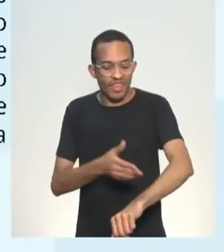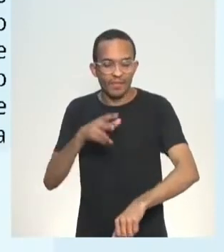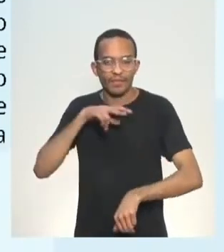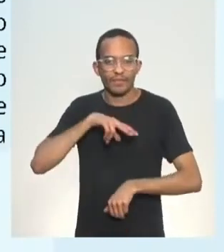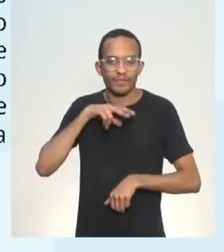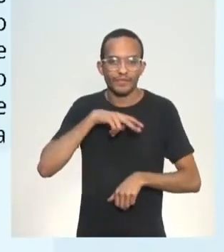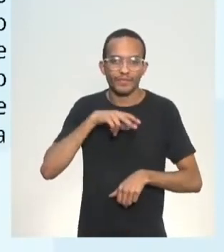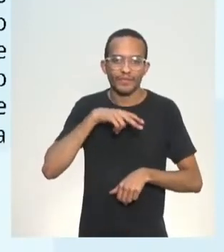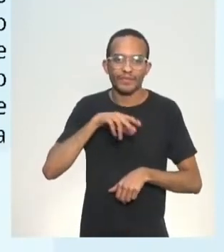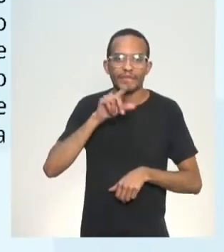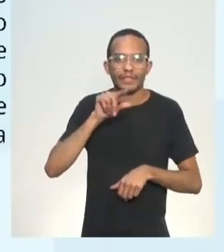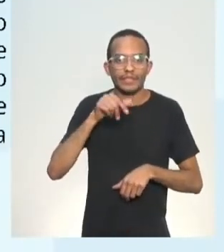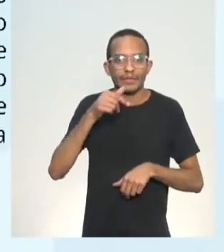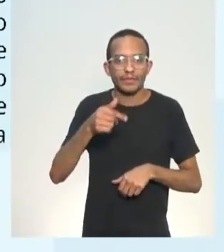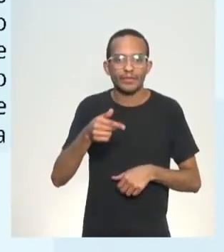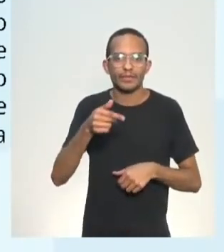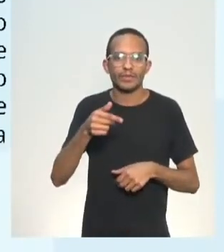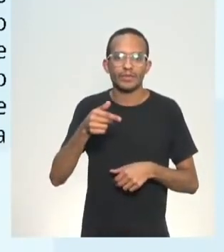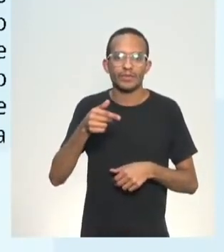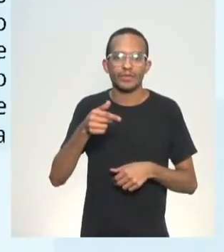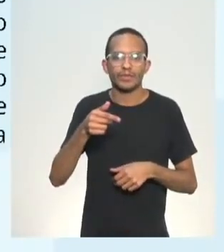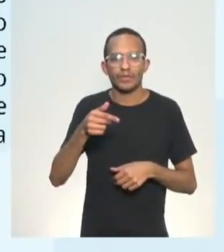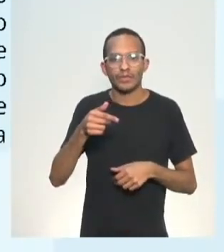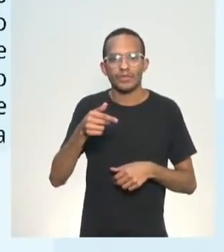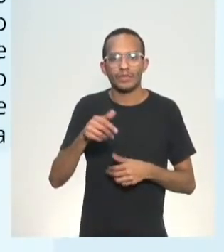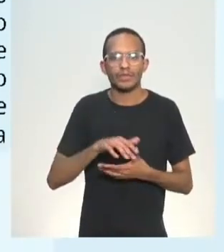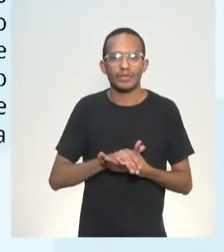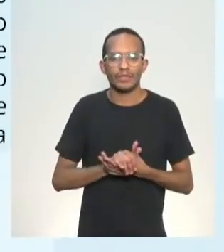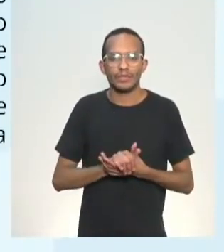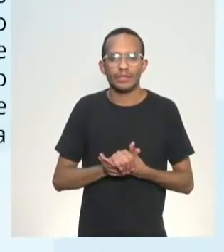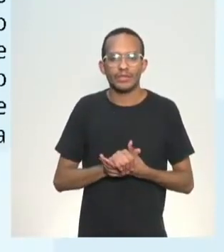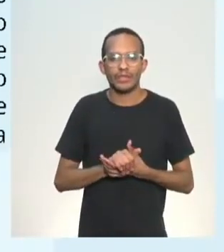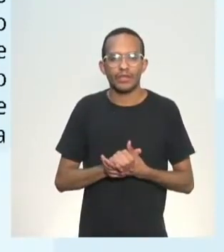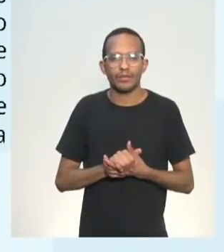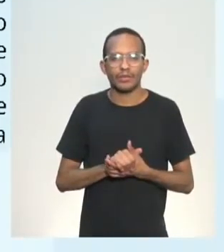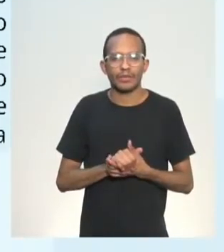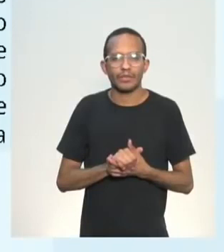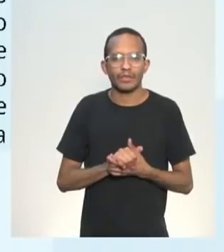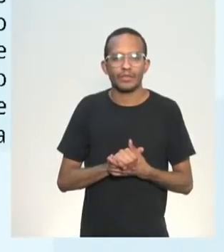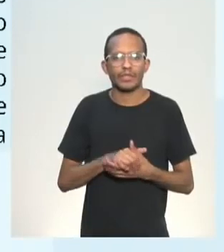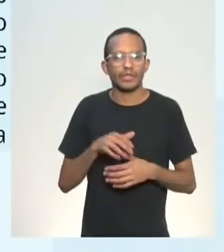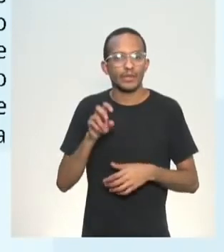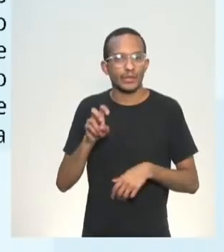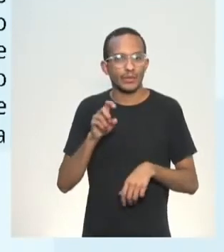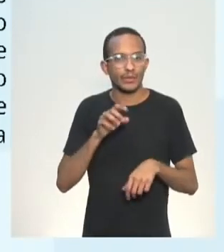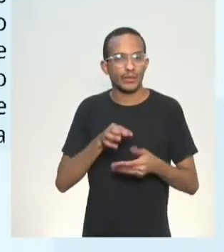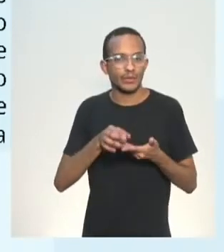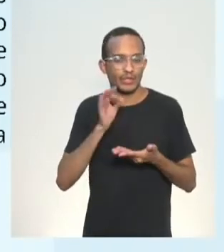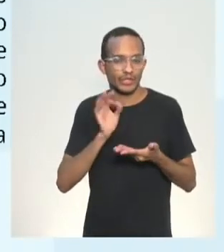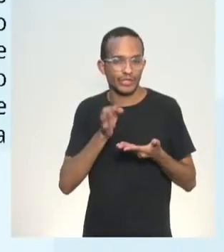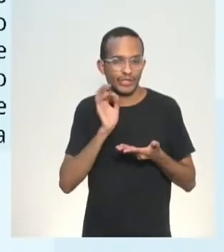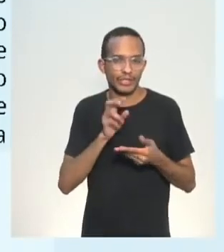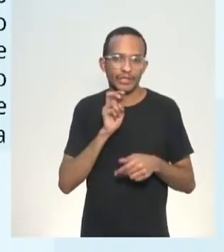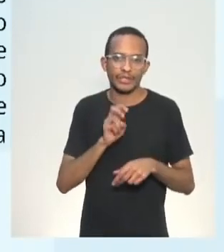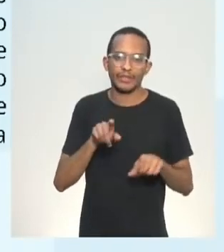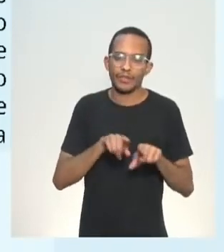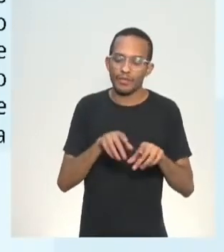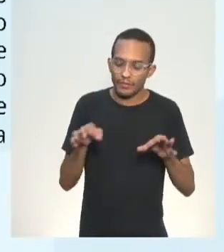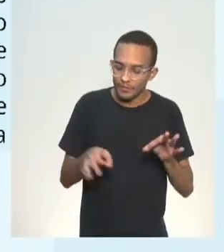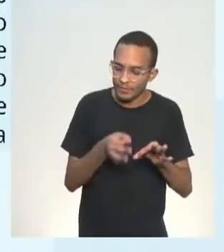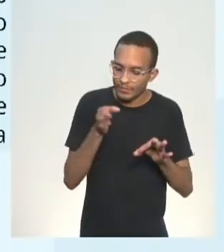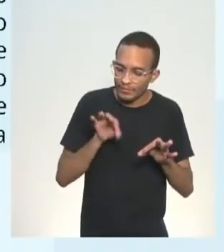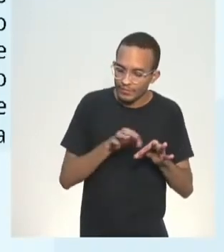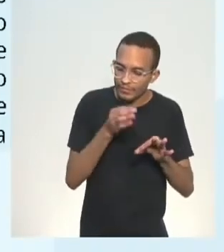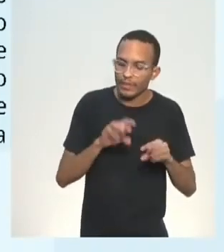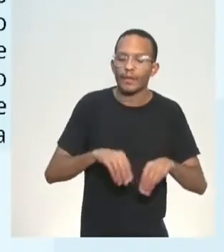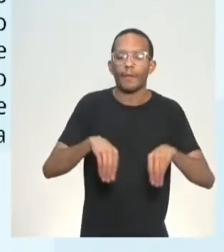a cesta após o almoço. Um hábito inglês, que é o chá da tarde, né? Que é pontualmente às 5 horas. Não é? Bordados em